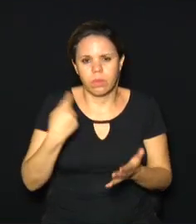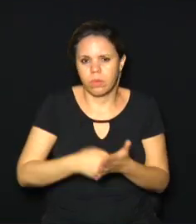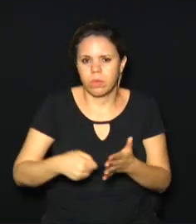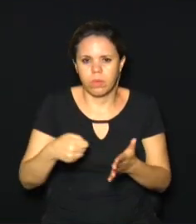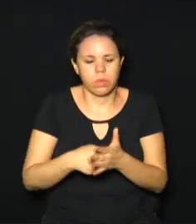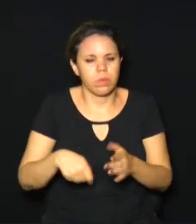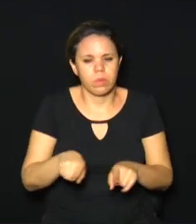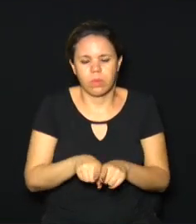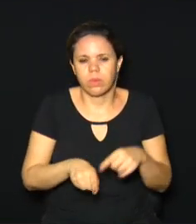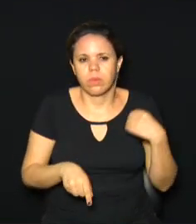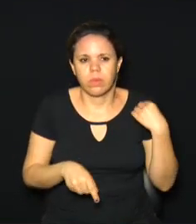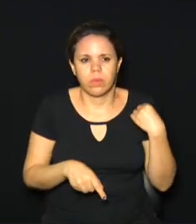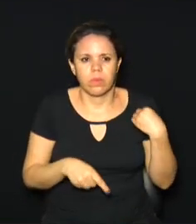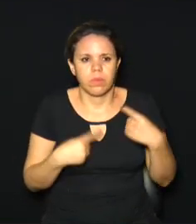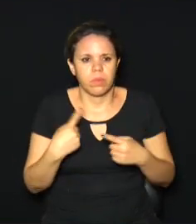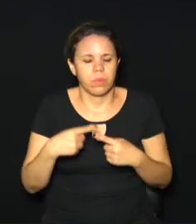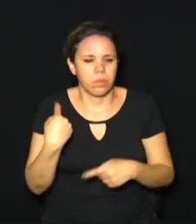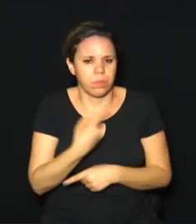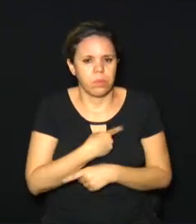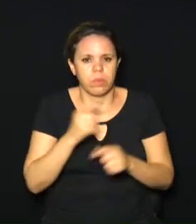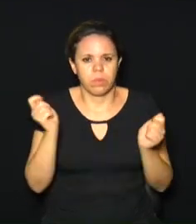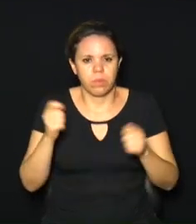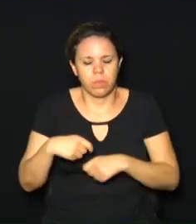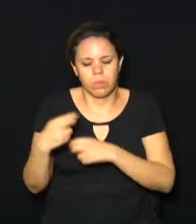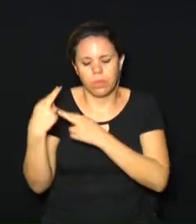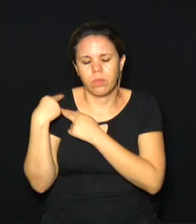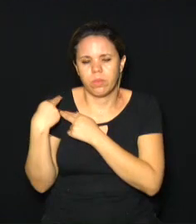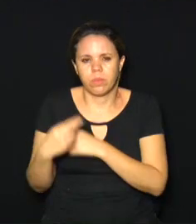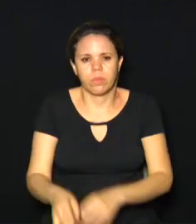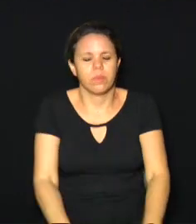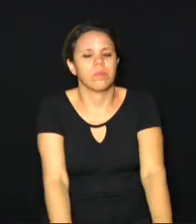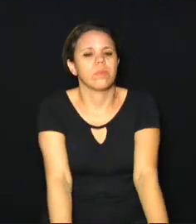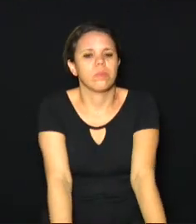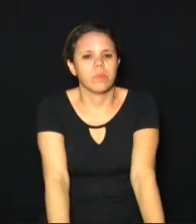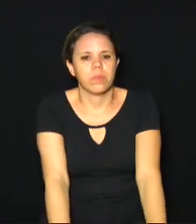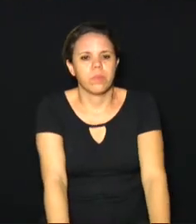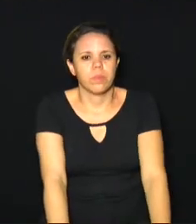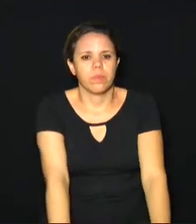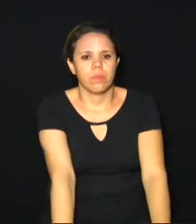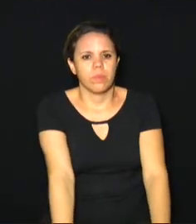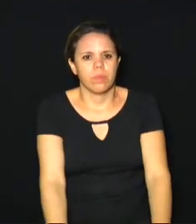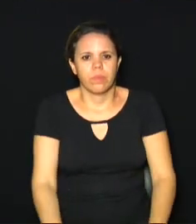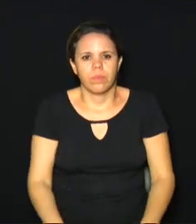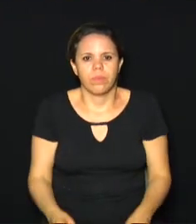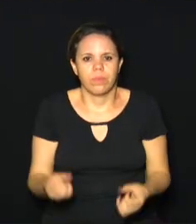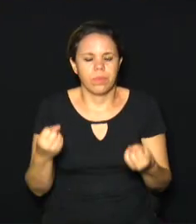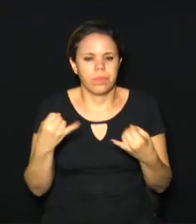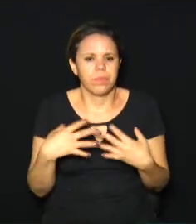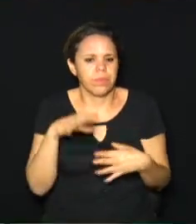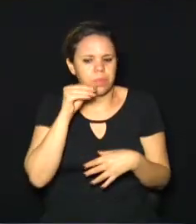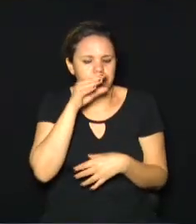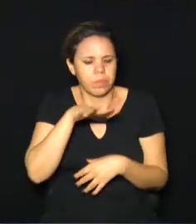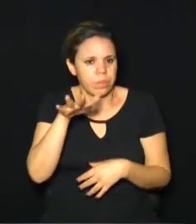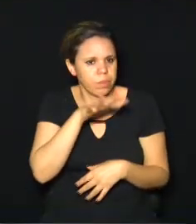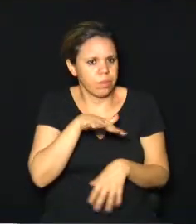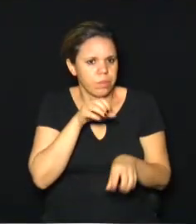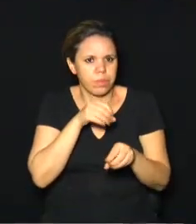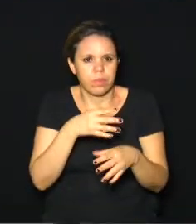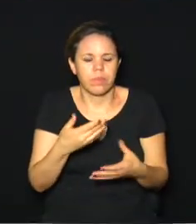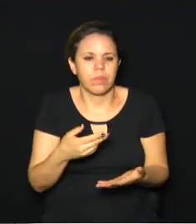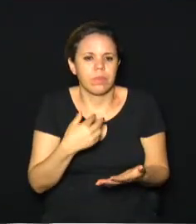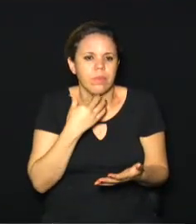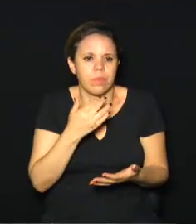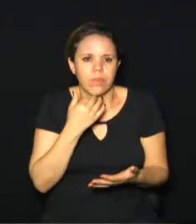lutando, né? Porque é nossa competência. Então, mas assim, para explicar para quem está, o trabalhador, porque não adianta aqui eu ficar